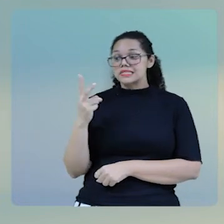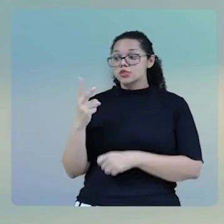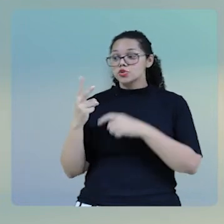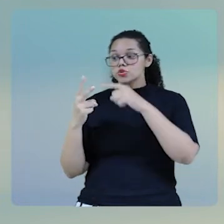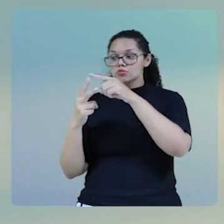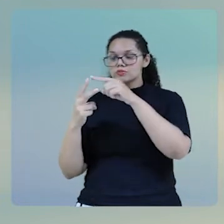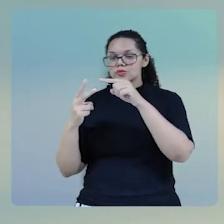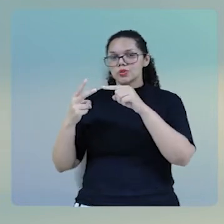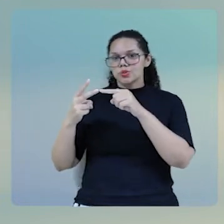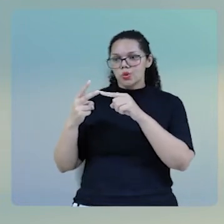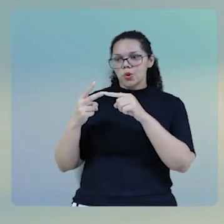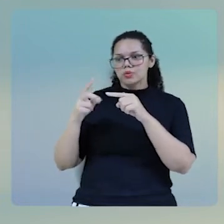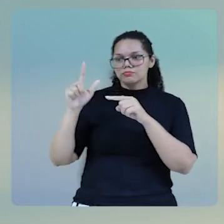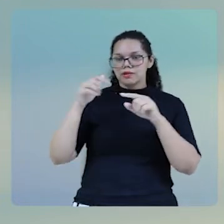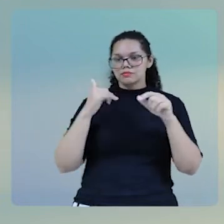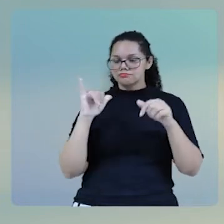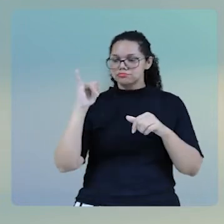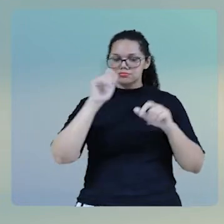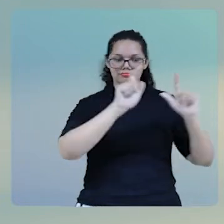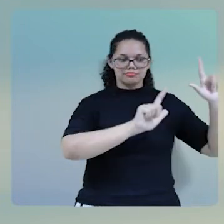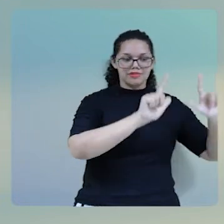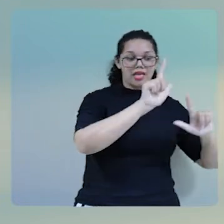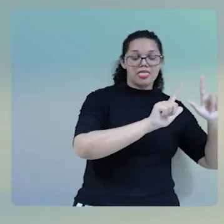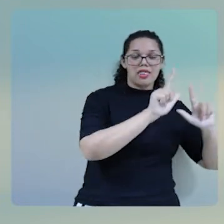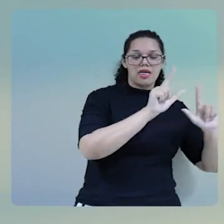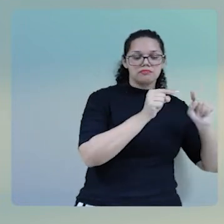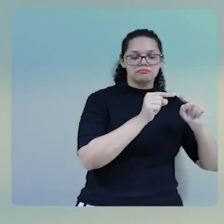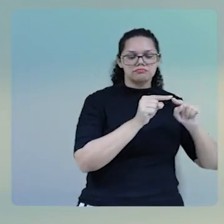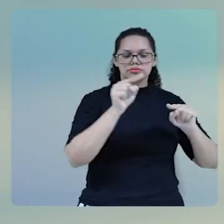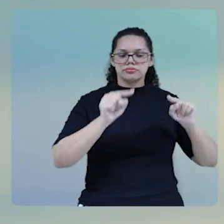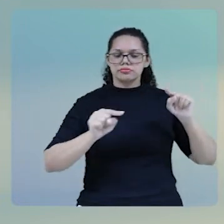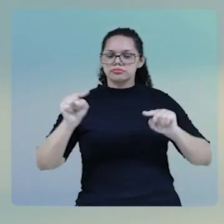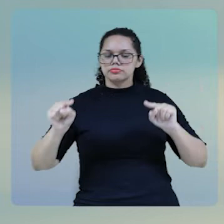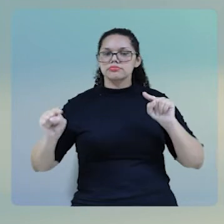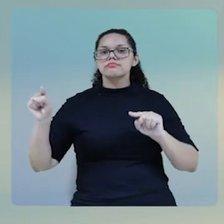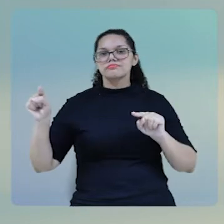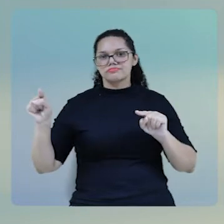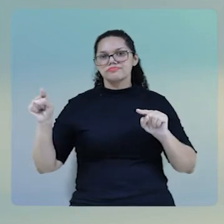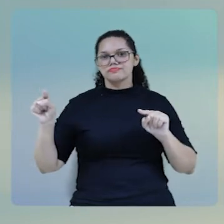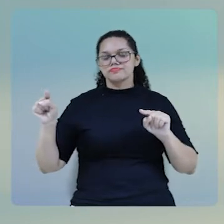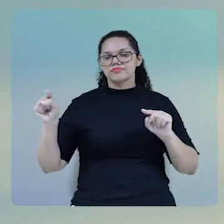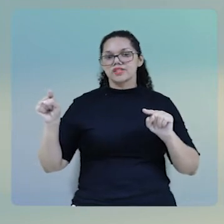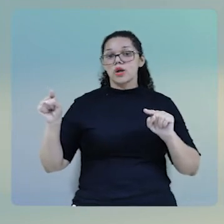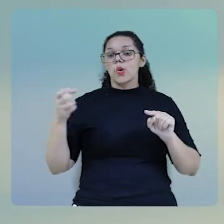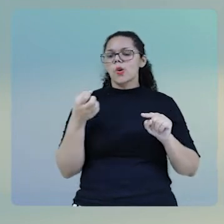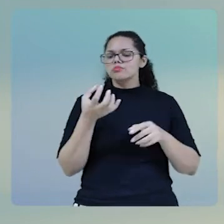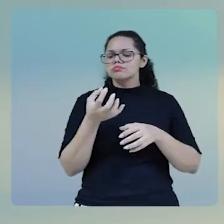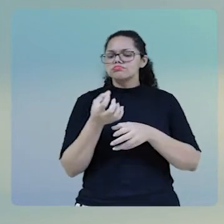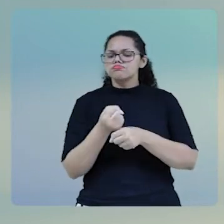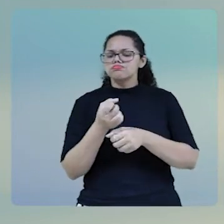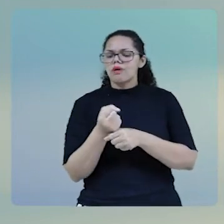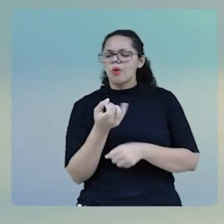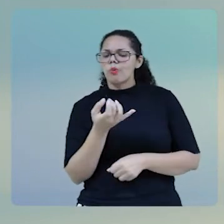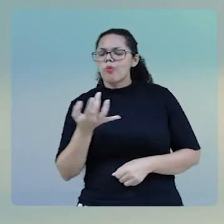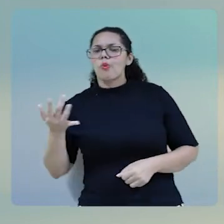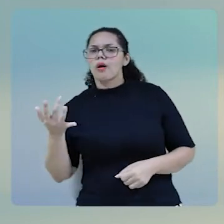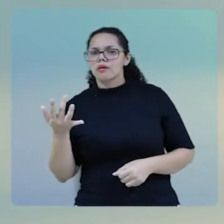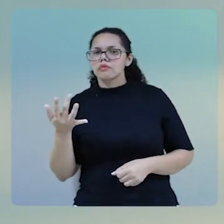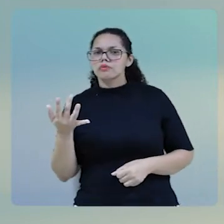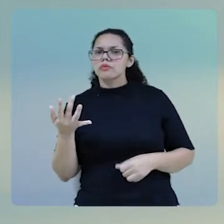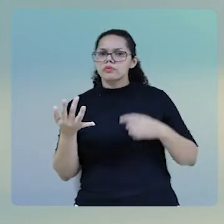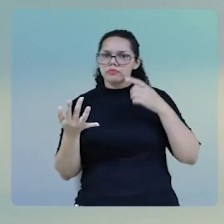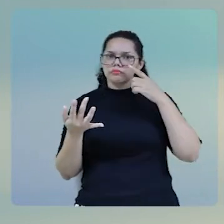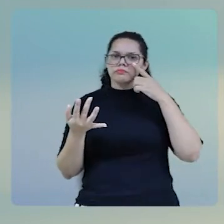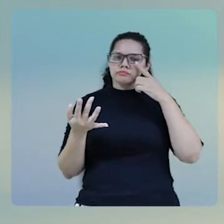amperes passando na televisão vai gerar o quê? Uma tensão. Uma tensão de quanto, pessoal? A tensão